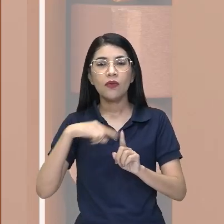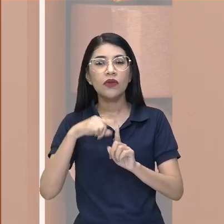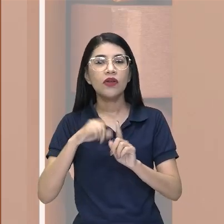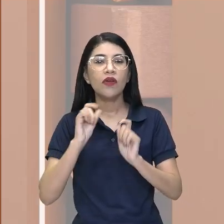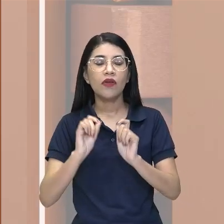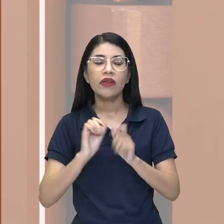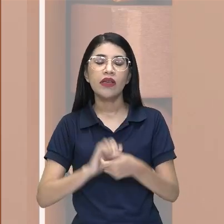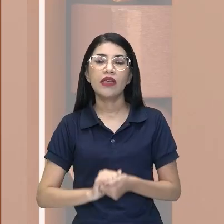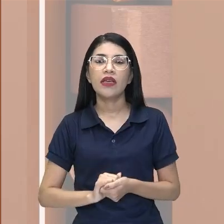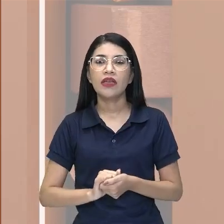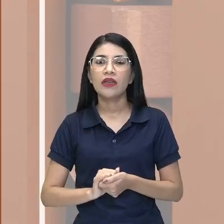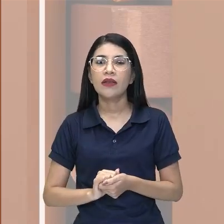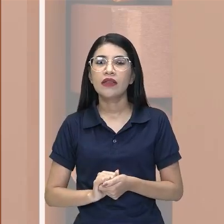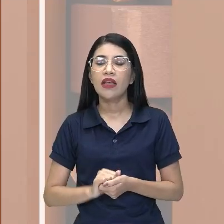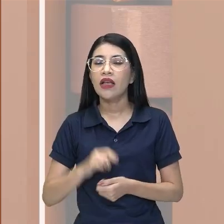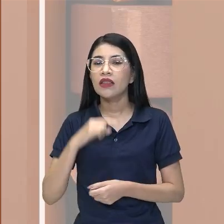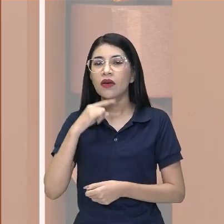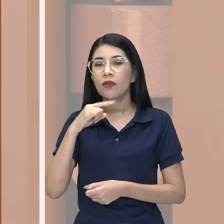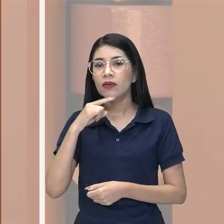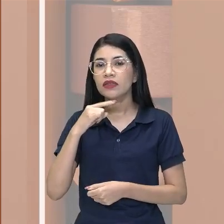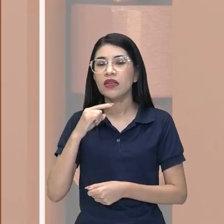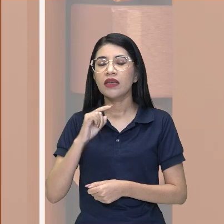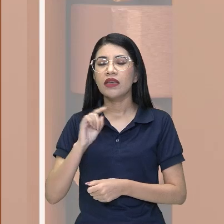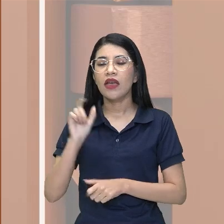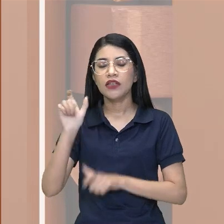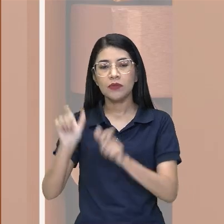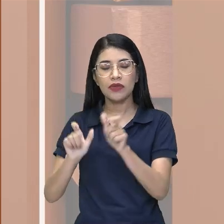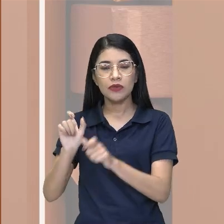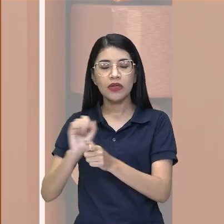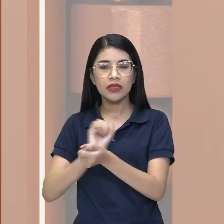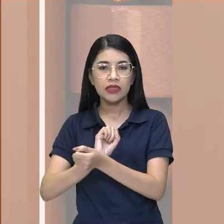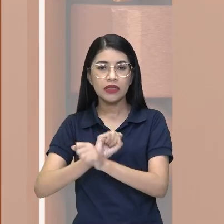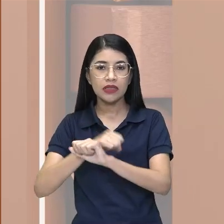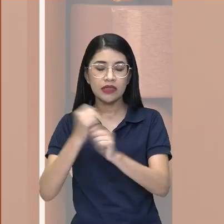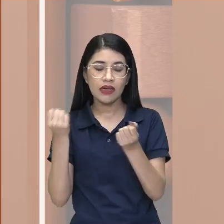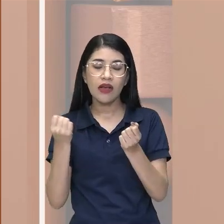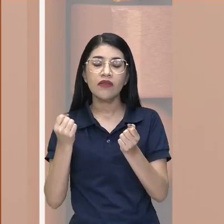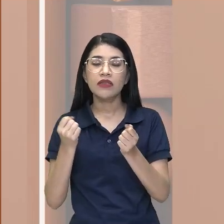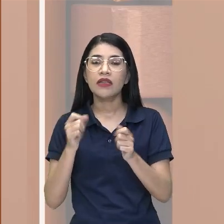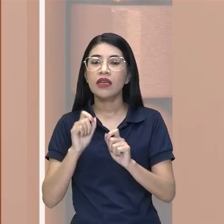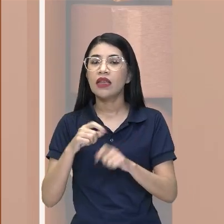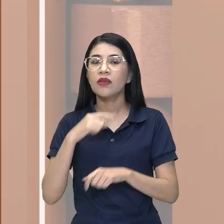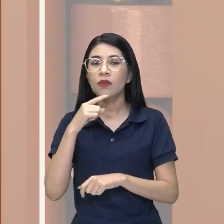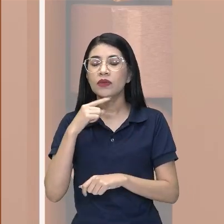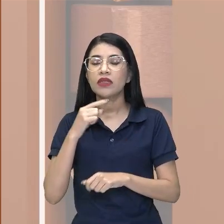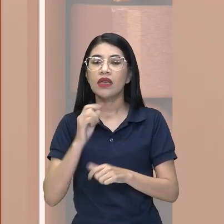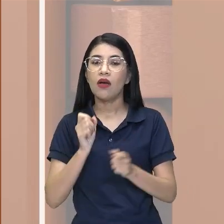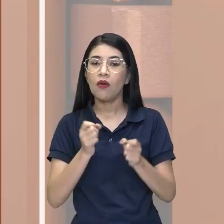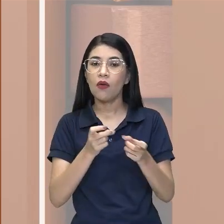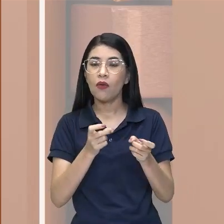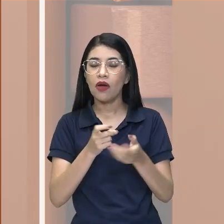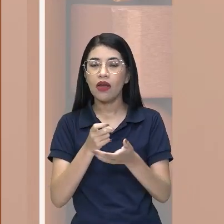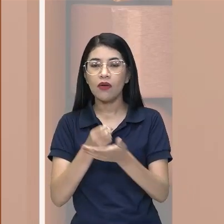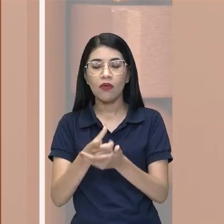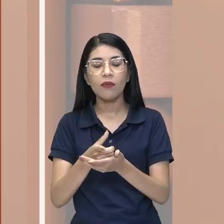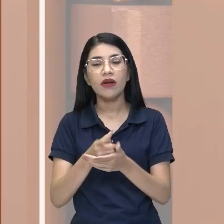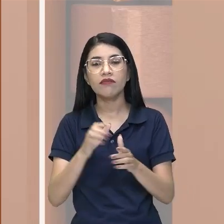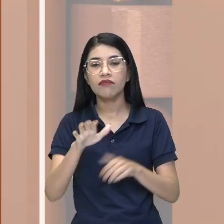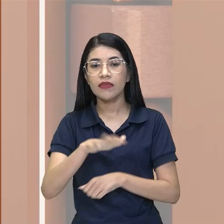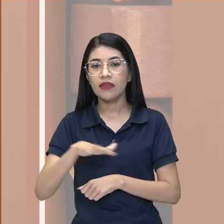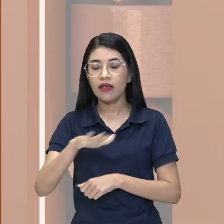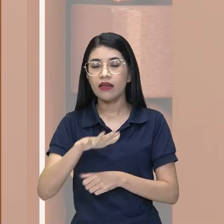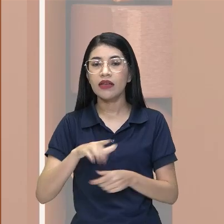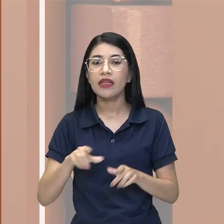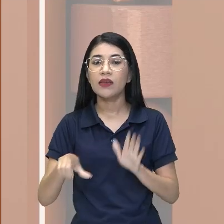ao máximo a posse de terras pelos escravizados, ex-escravizados e também imigrantes, e essa lei acabou